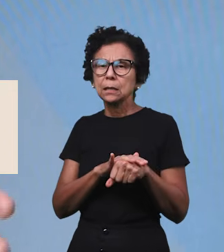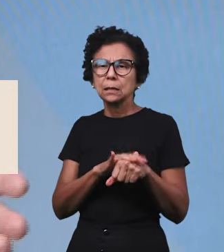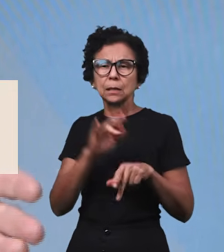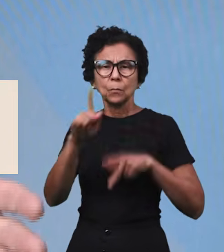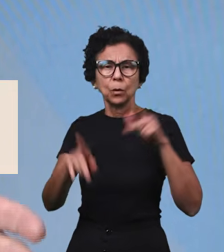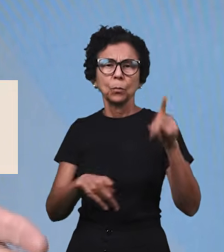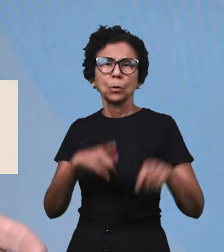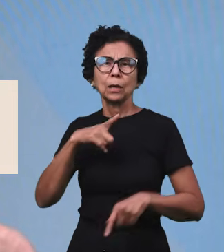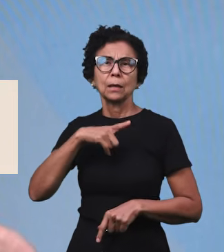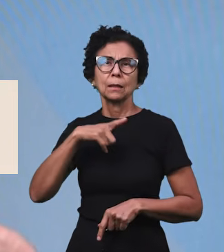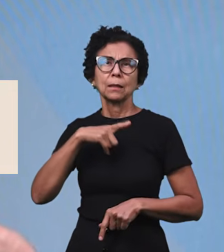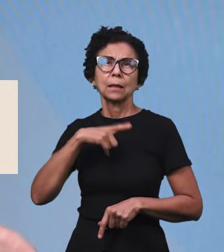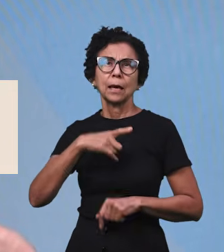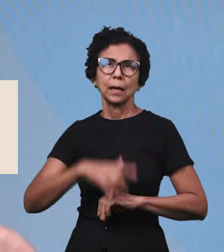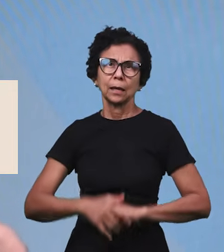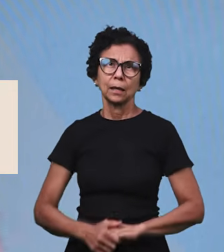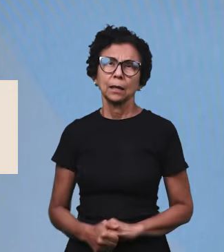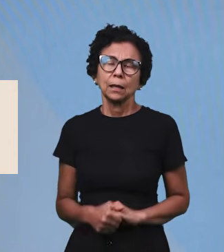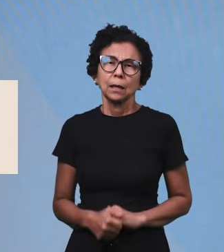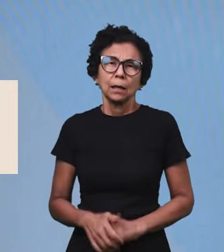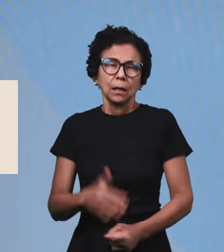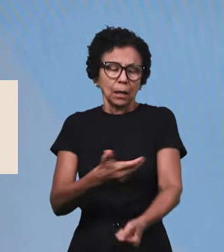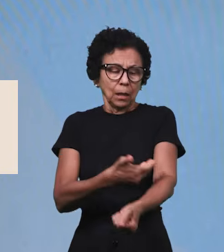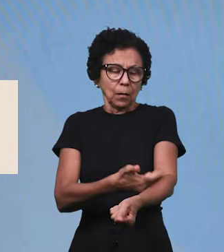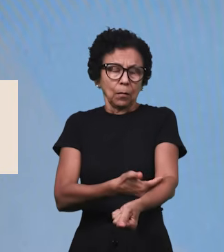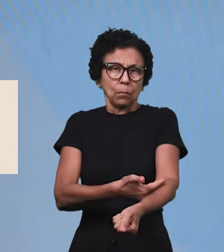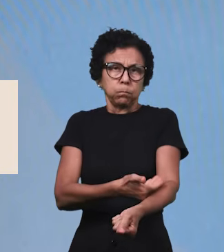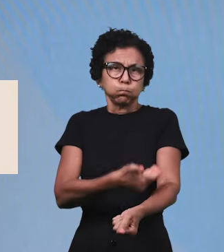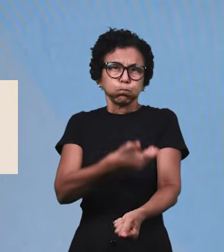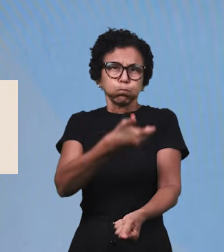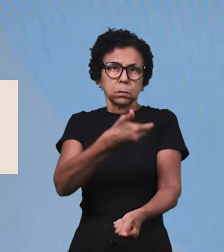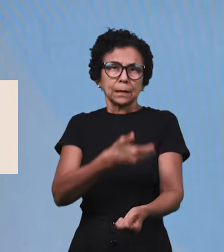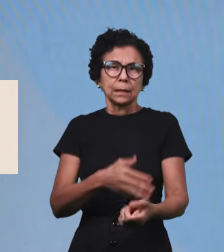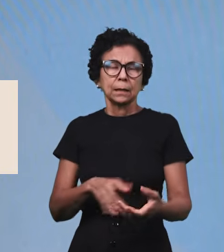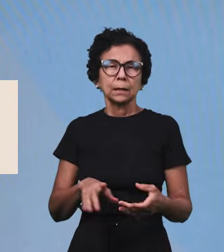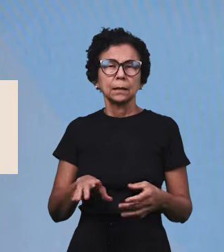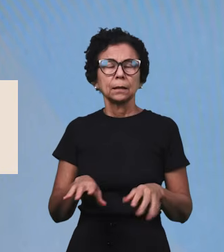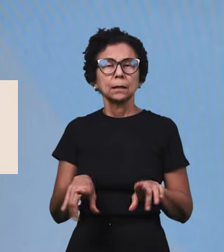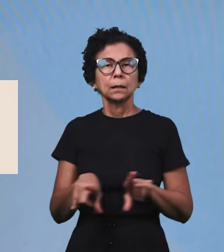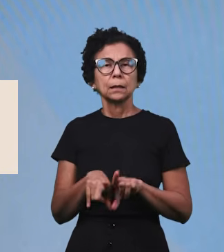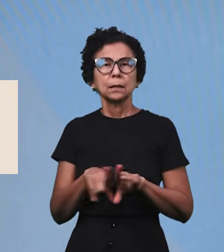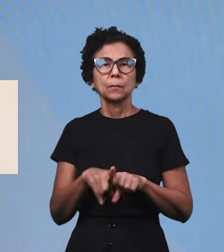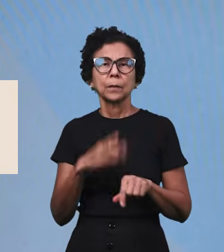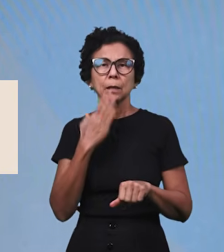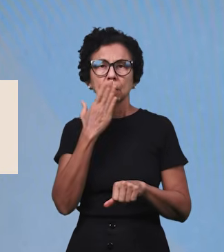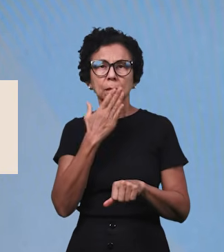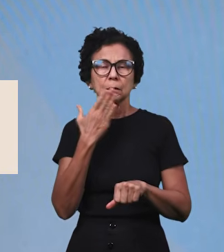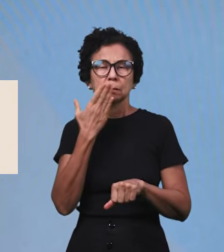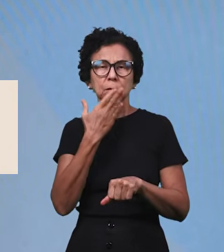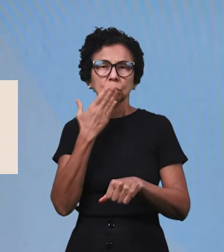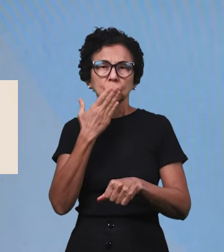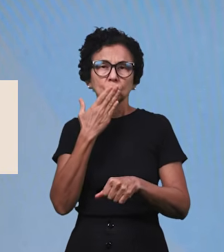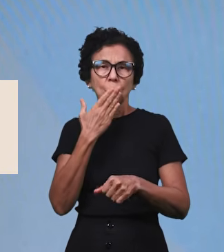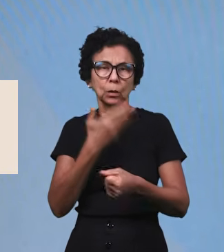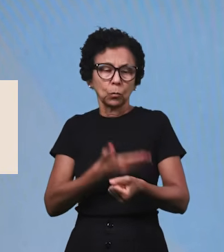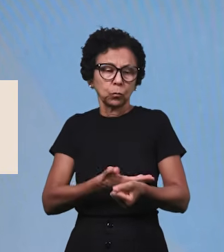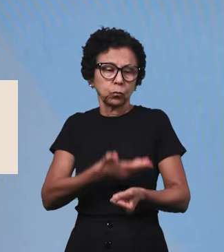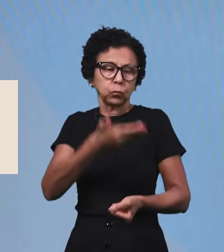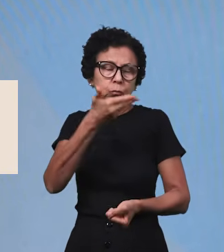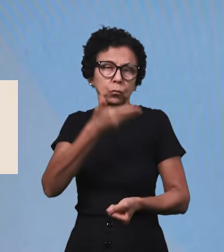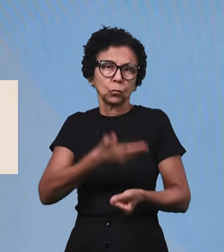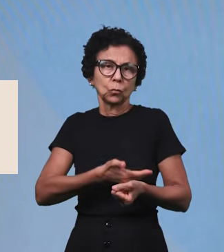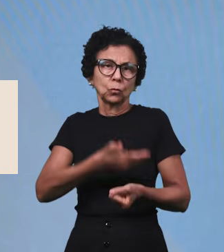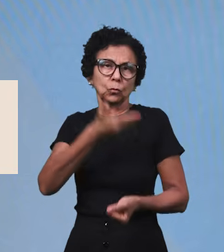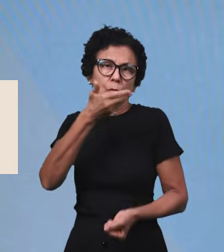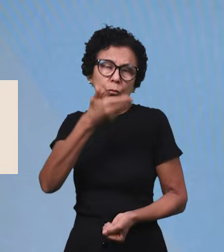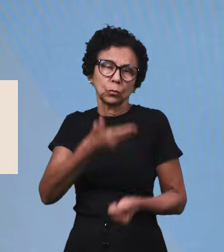na população, que são hipertensão arterial e diabetes. Né? Então, a gente estima, no mundo, inclusive,